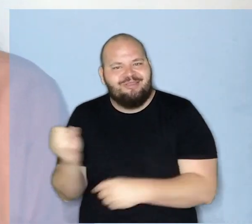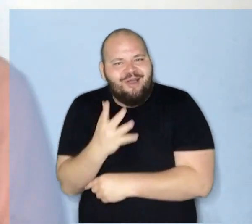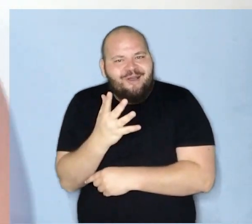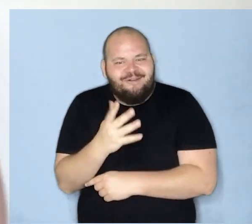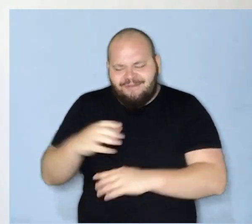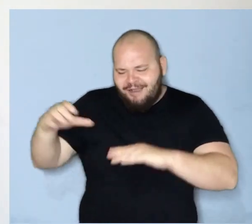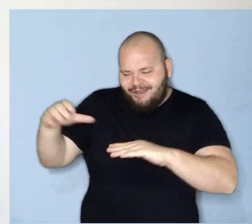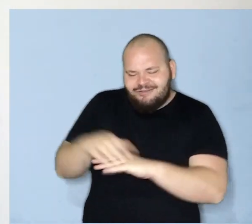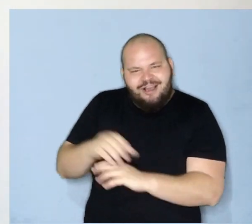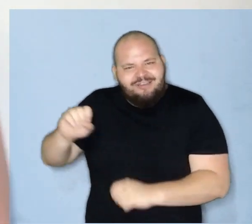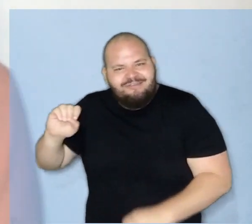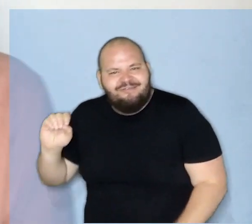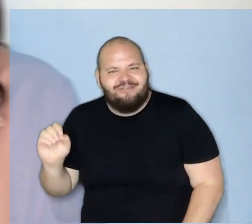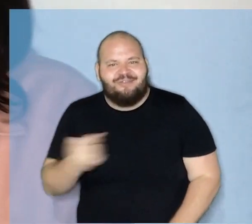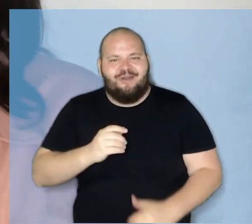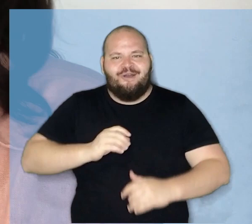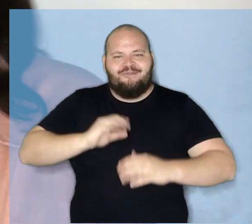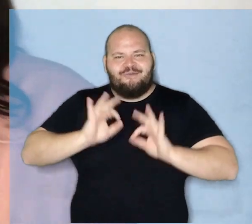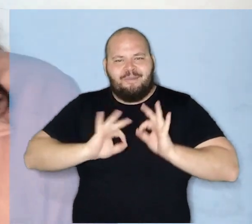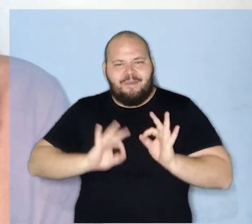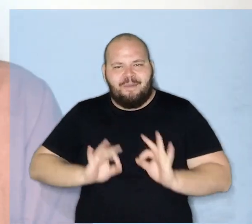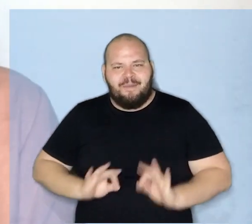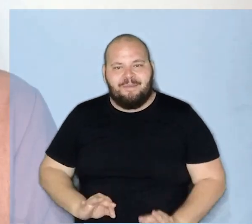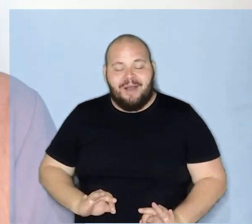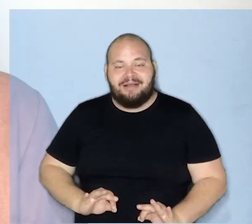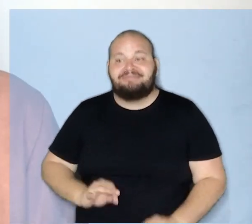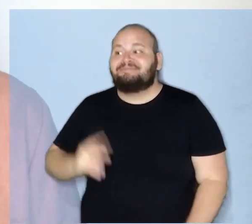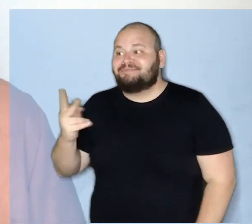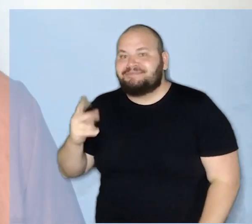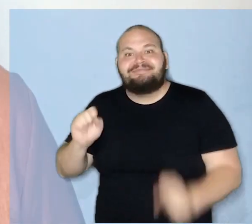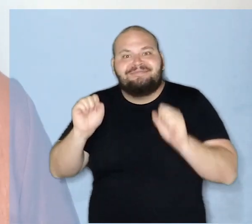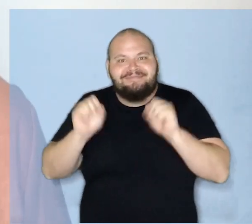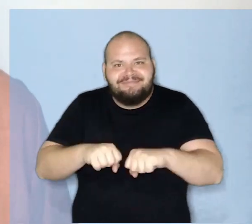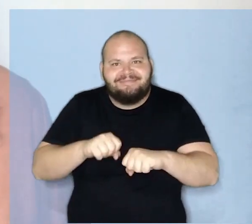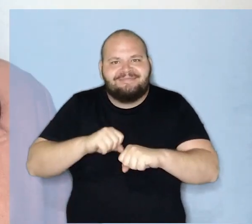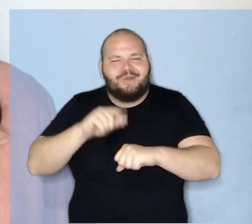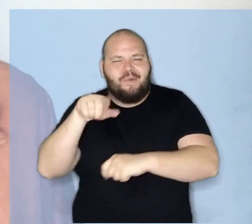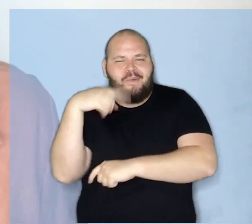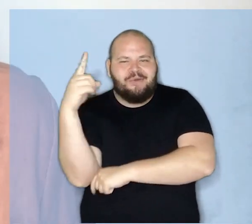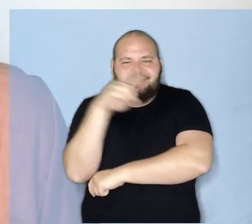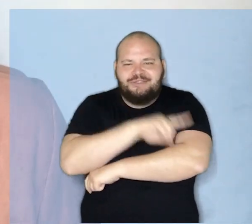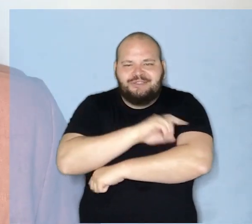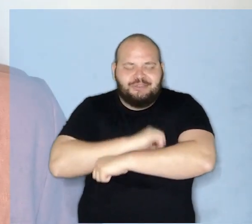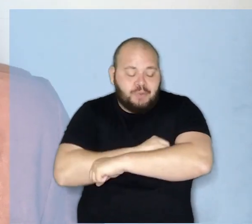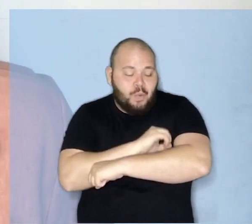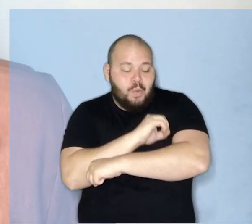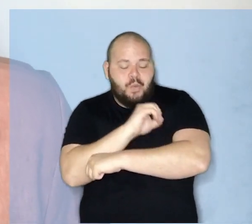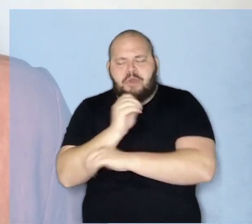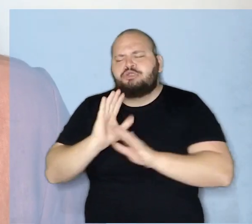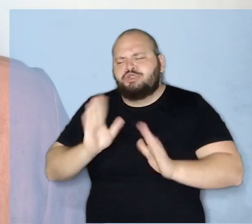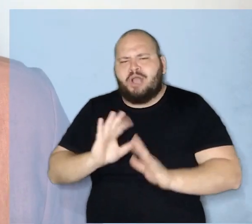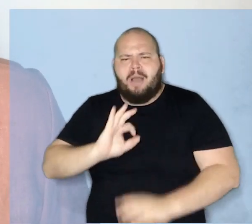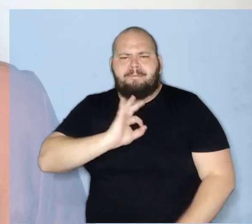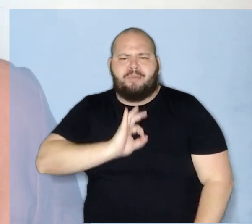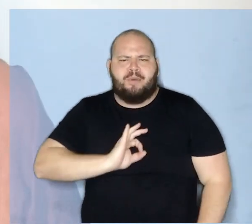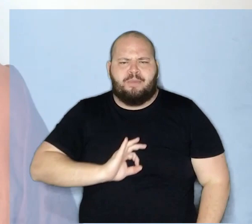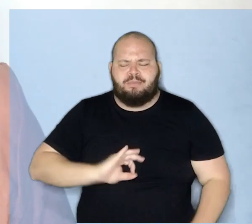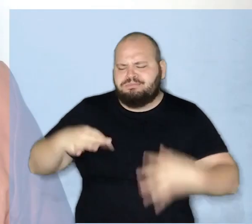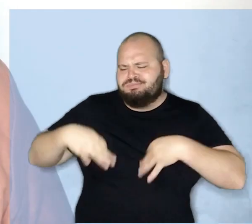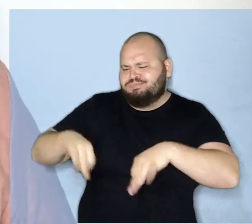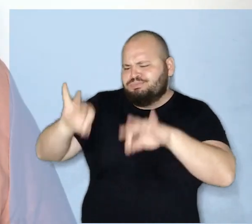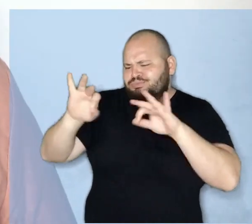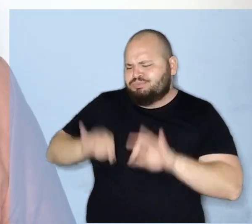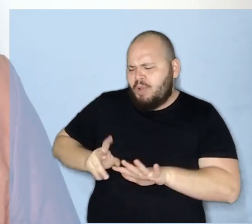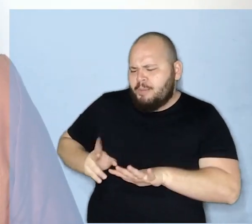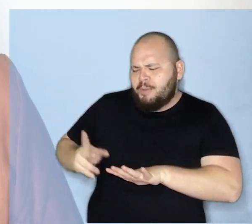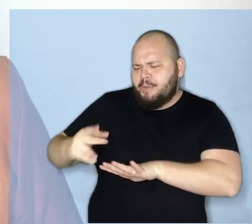eles fizeram. Na manhã seguinte, bem cedo, já estavam envolvidos em linhas, botões, tecidos e começaram a